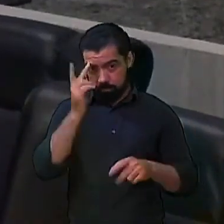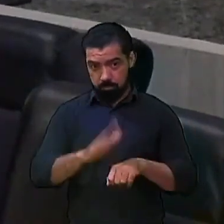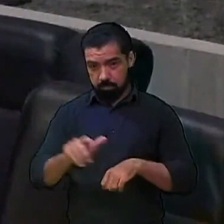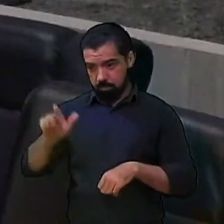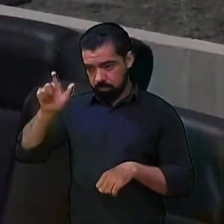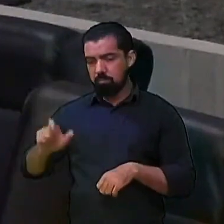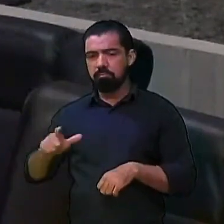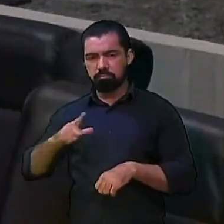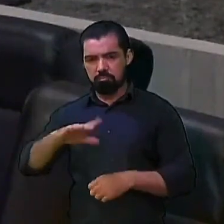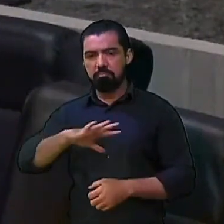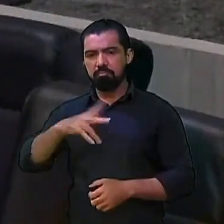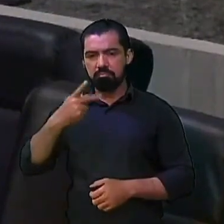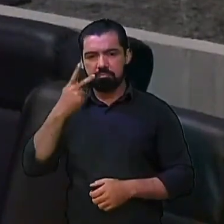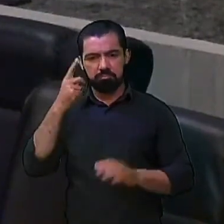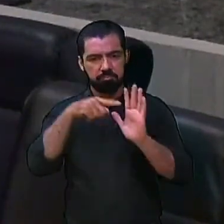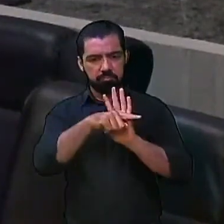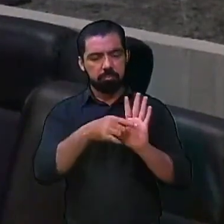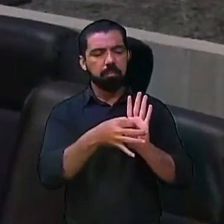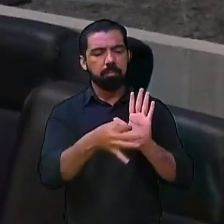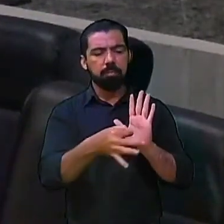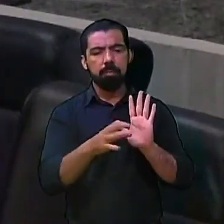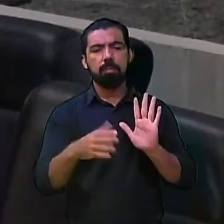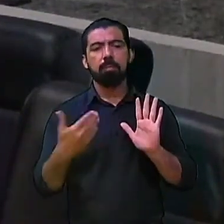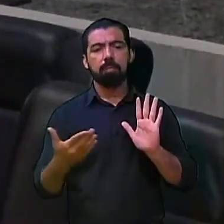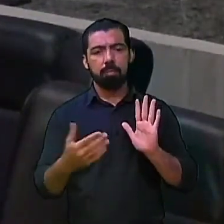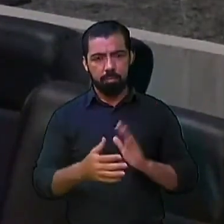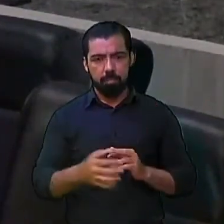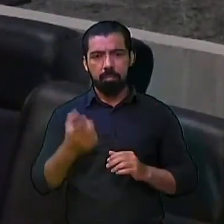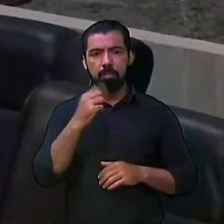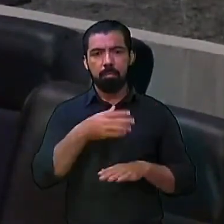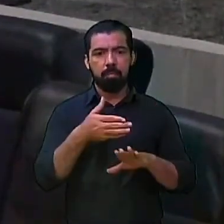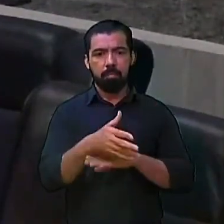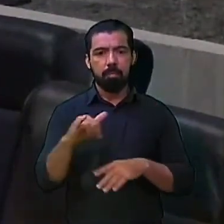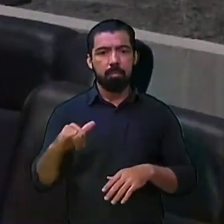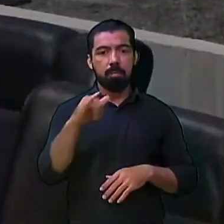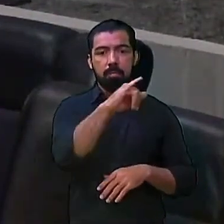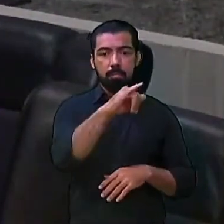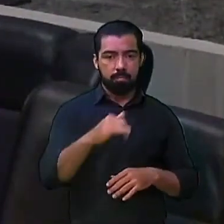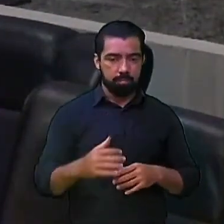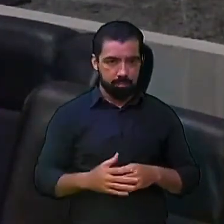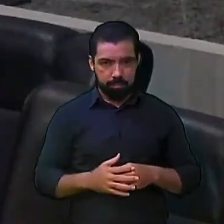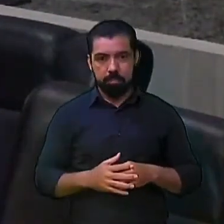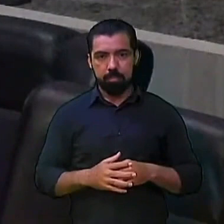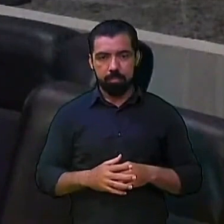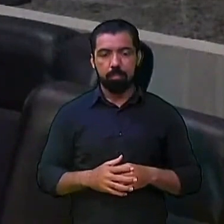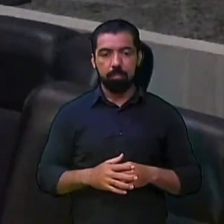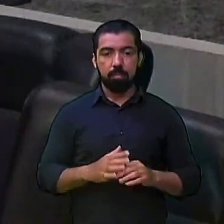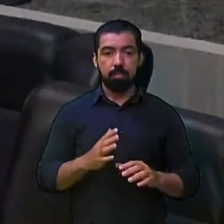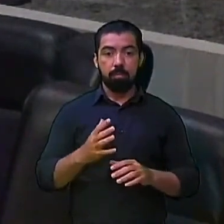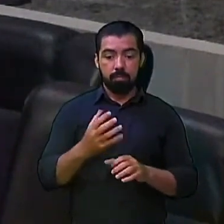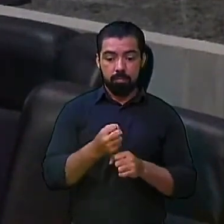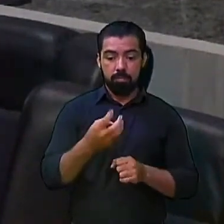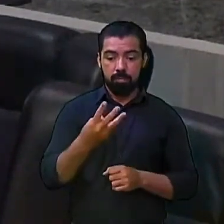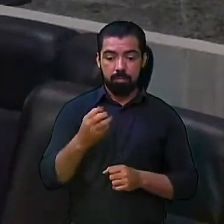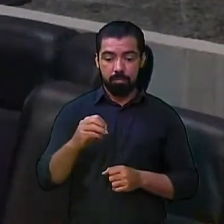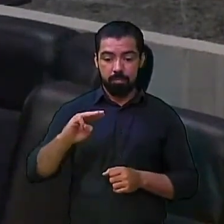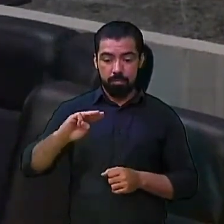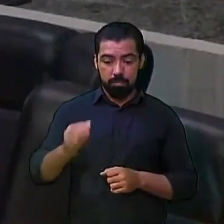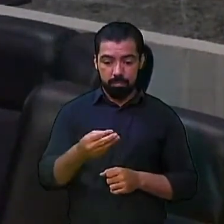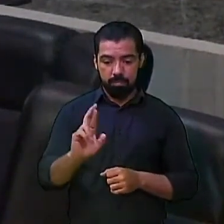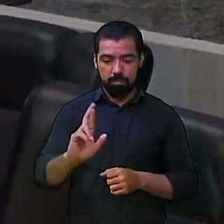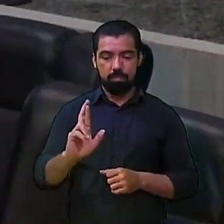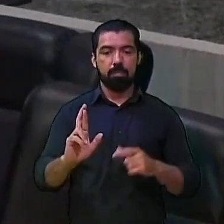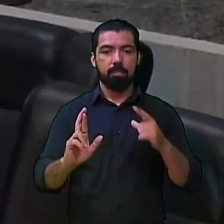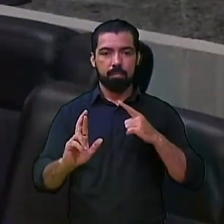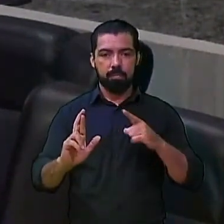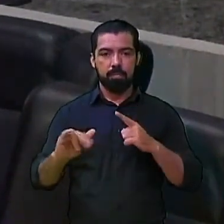investigar, cadê o requerimento sobre quem andava no avião, que foi gasto quase 30 milhões de reais